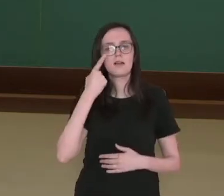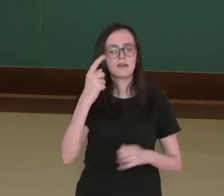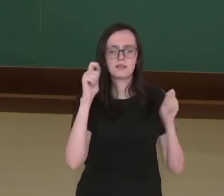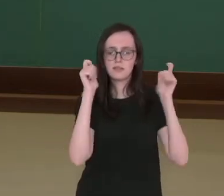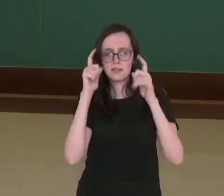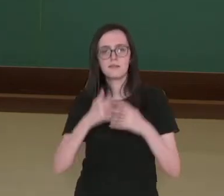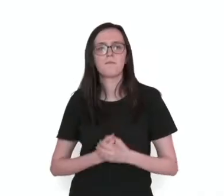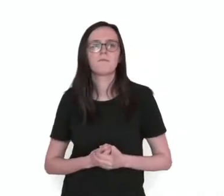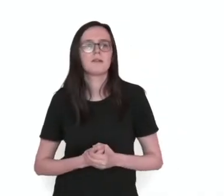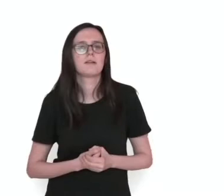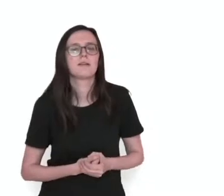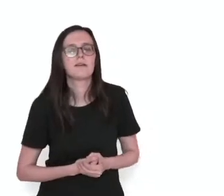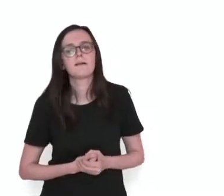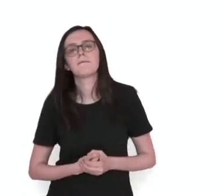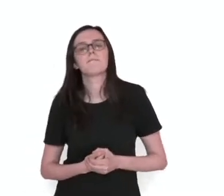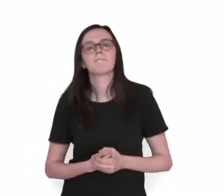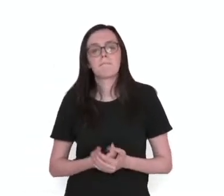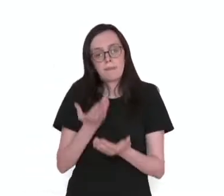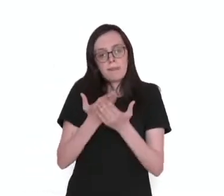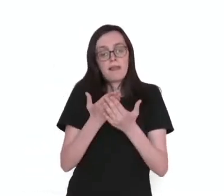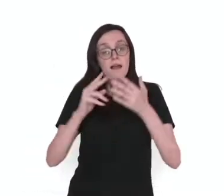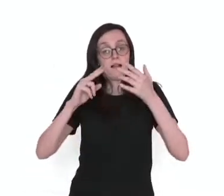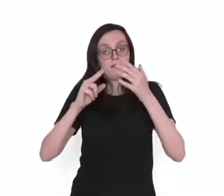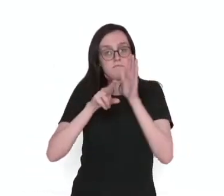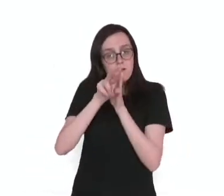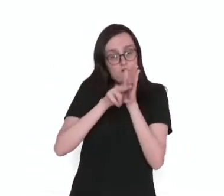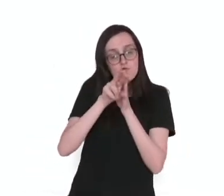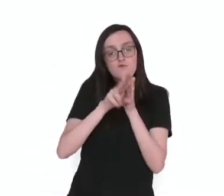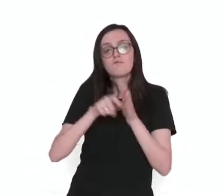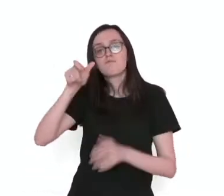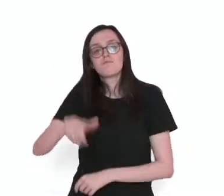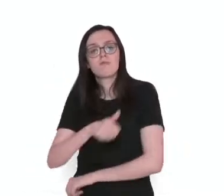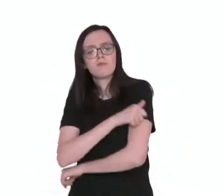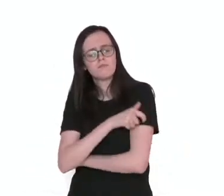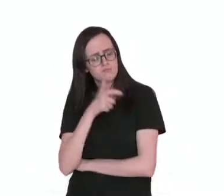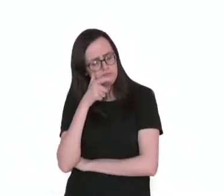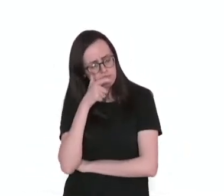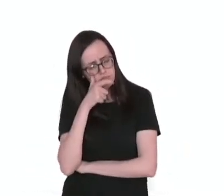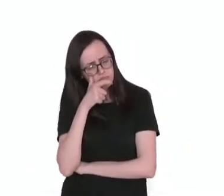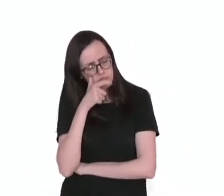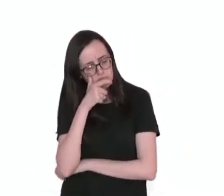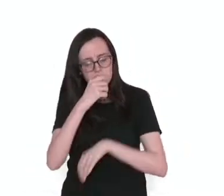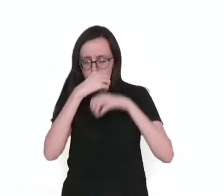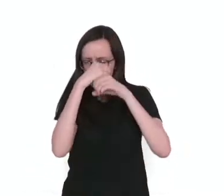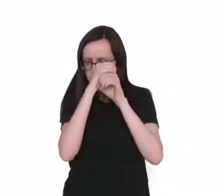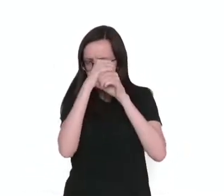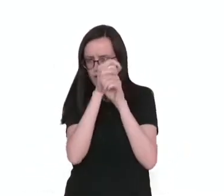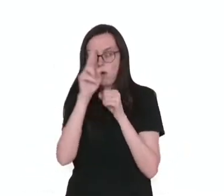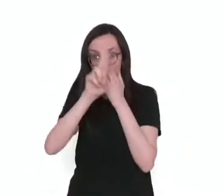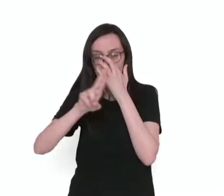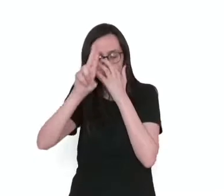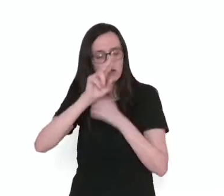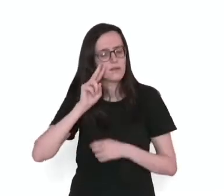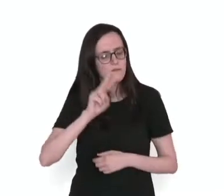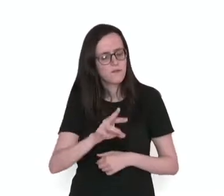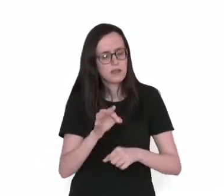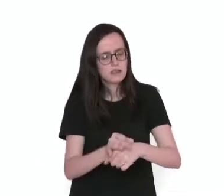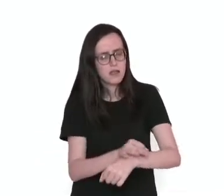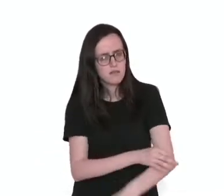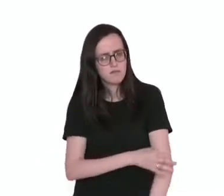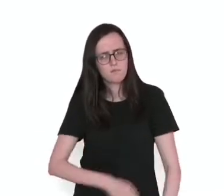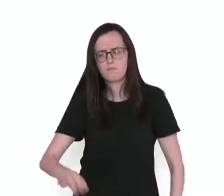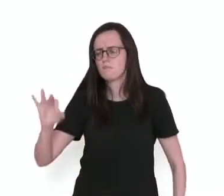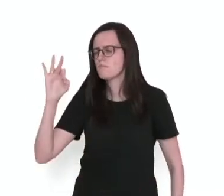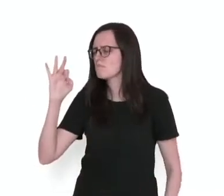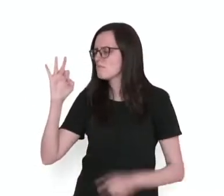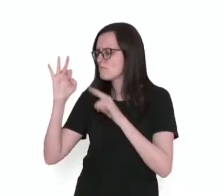prestem atenção. Em uma aula de biologia, um aluno observava uma célula ao microscópio. Nessa célula era possível verificar